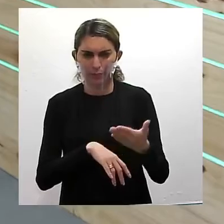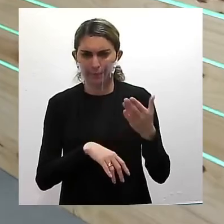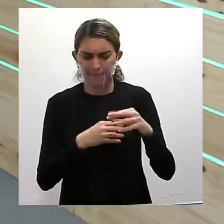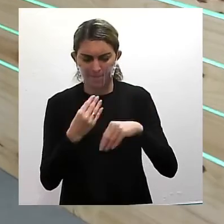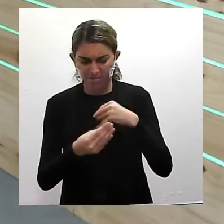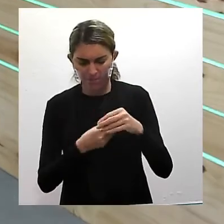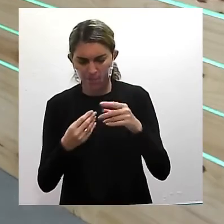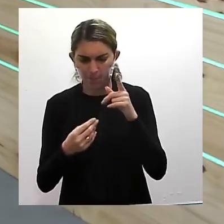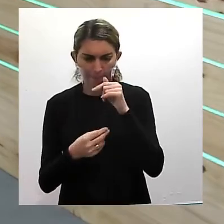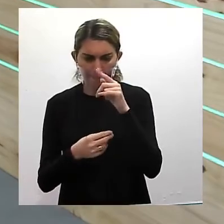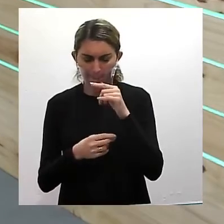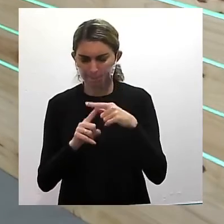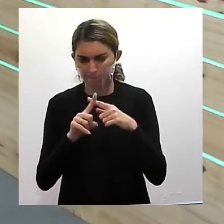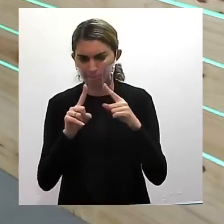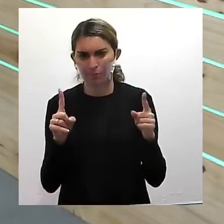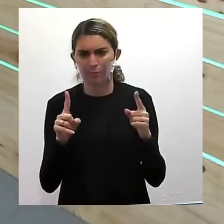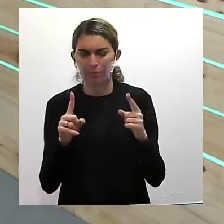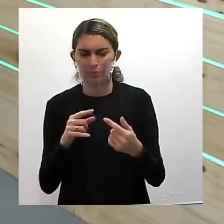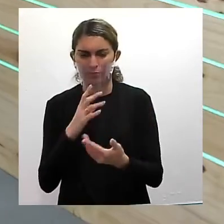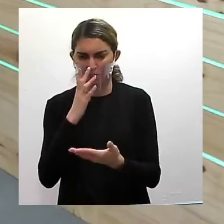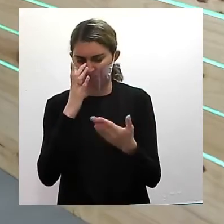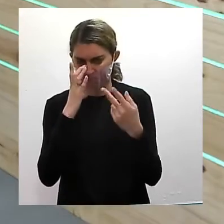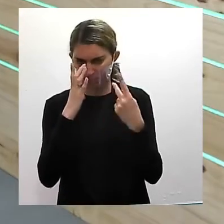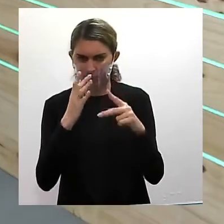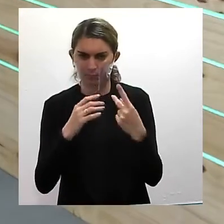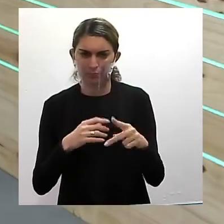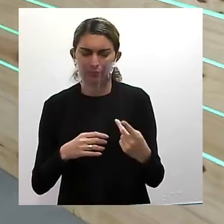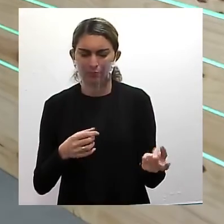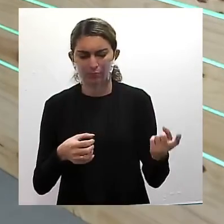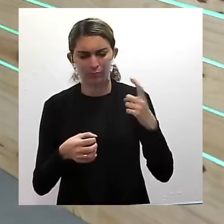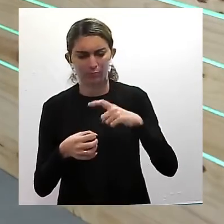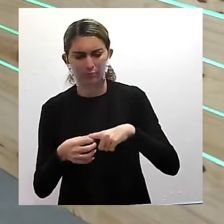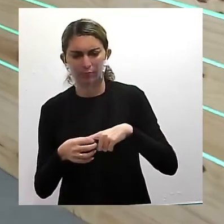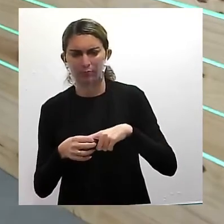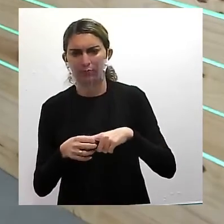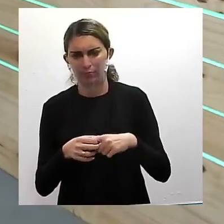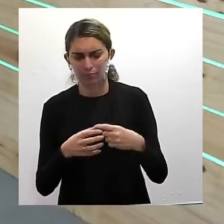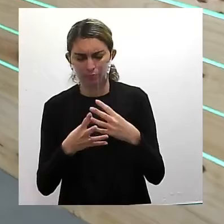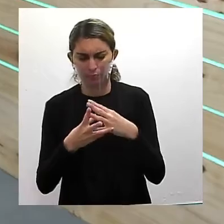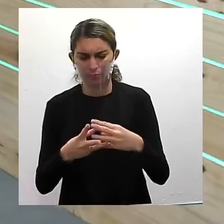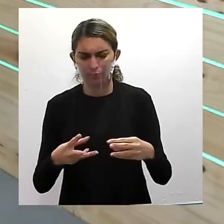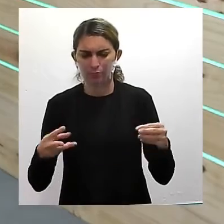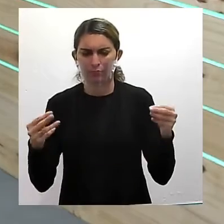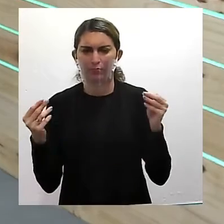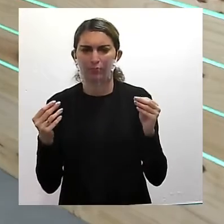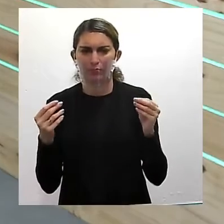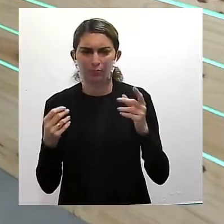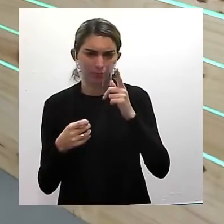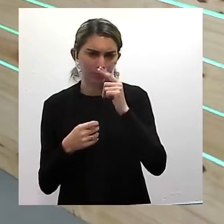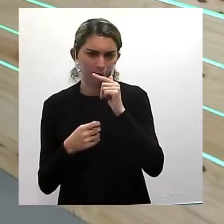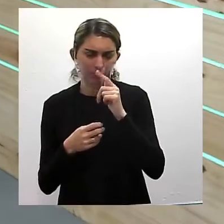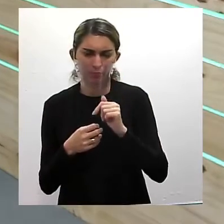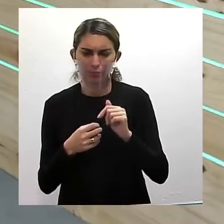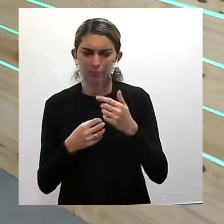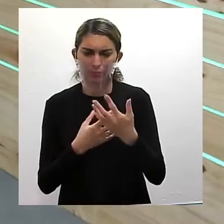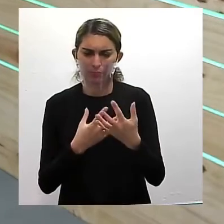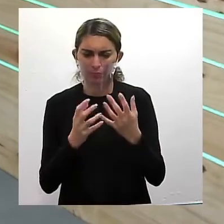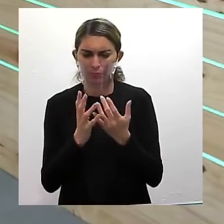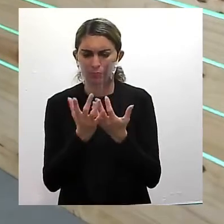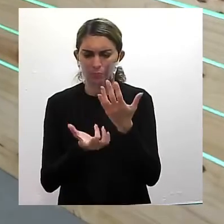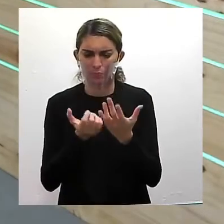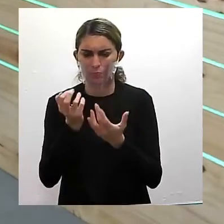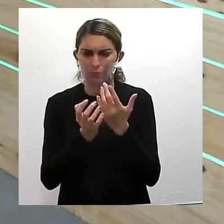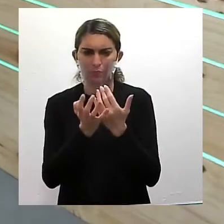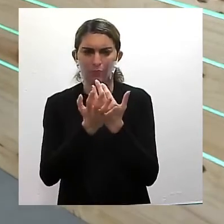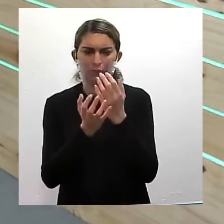água, porém, contudo, todavia, ele volta a se dissolver quando a água, a solução é aquecida próxima